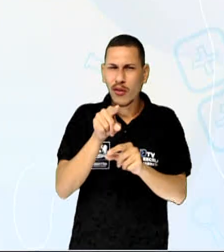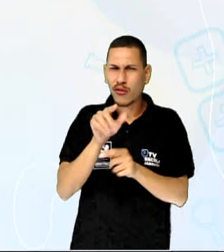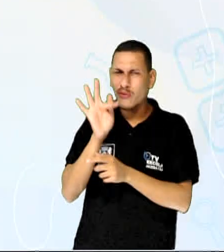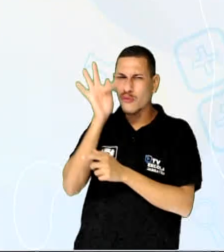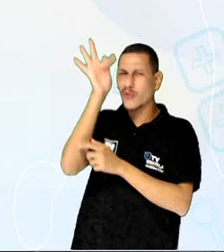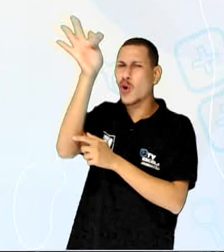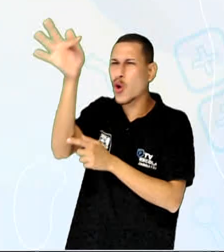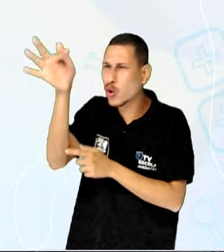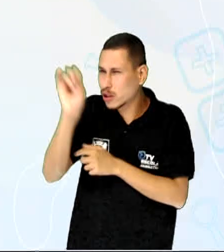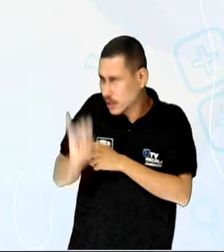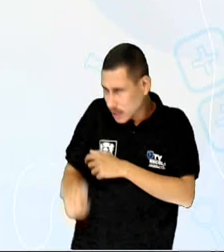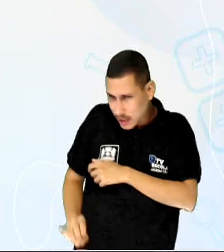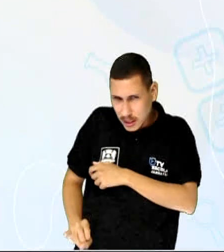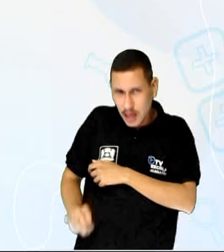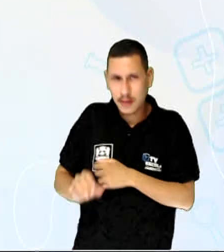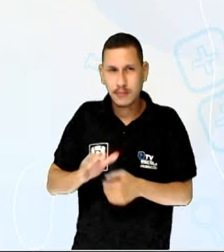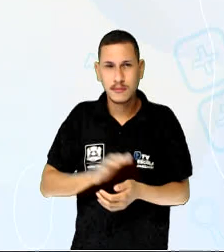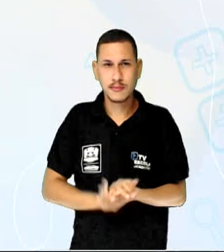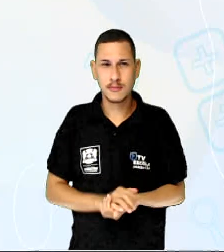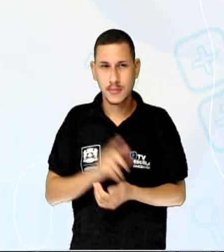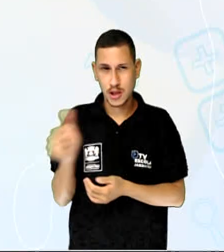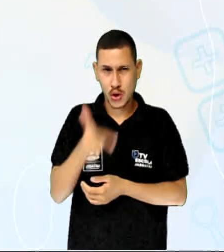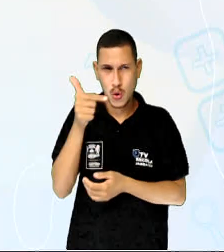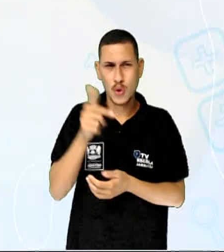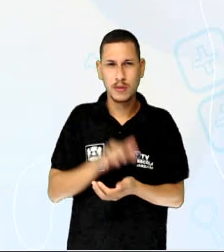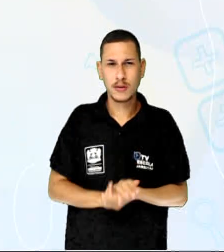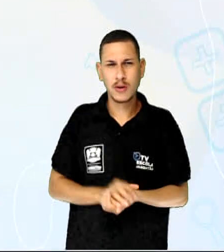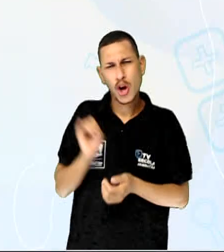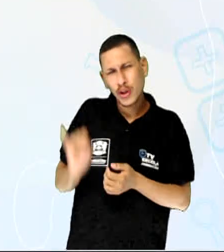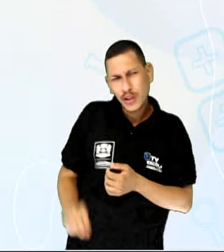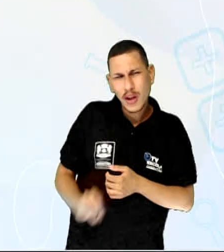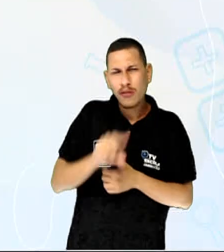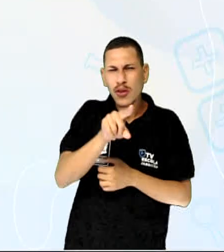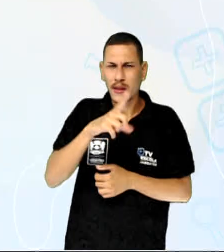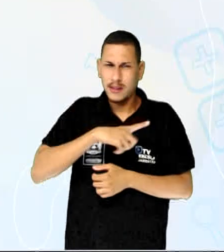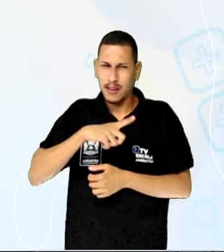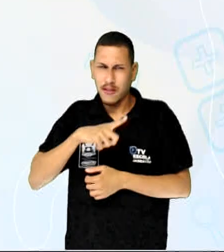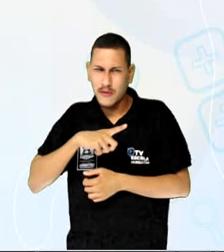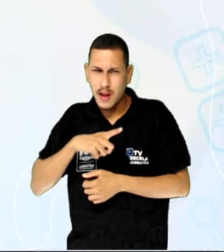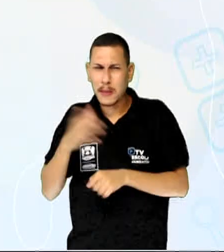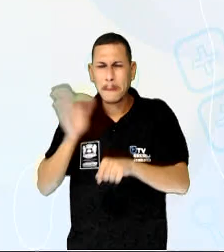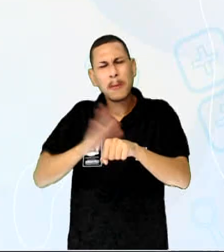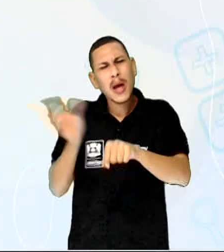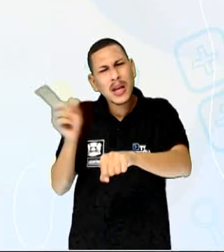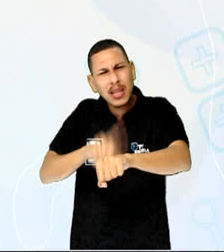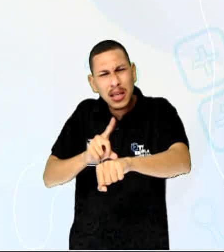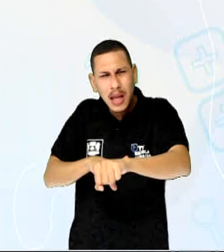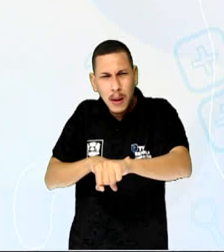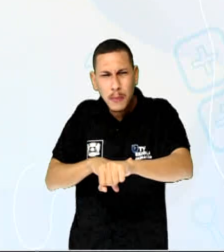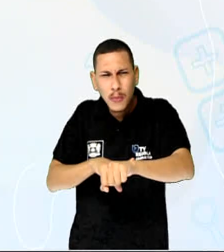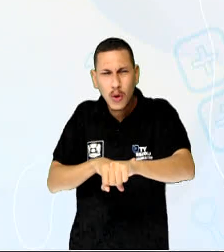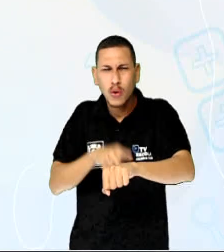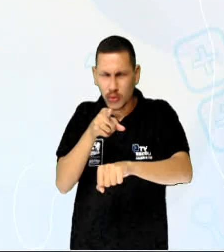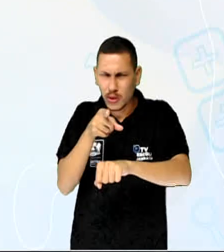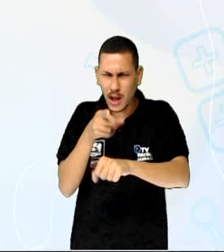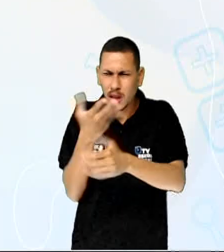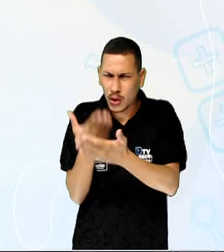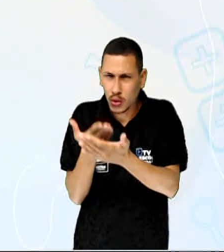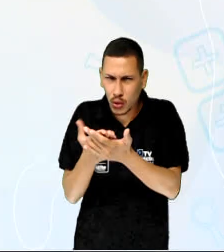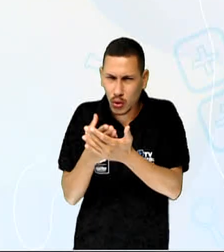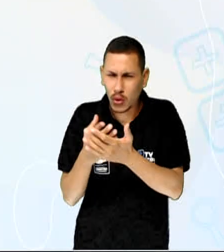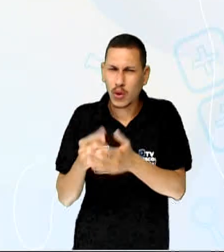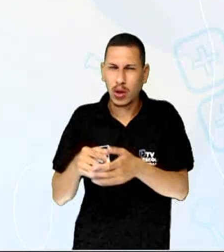if it rains? A segunda sentença, if you had more time, would you study Japanese? E a